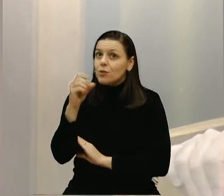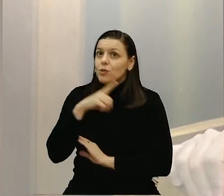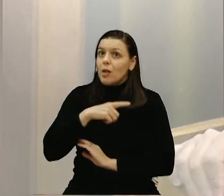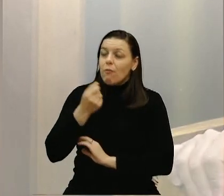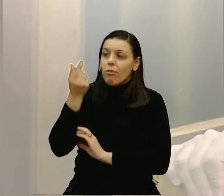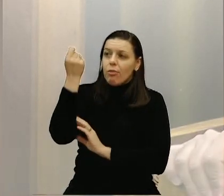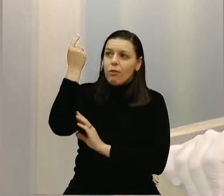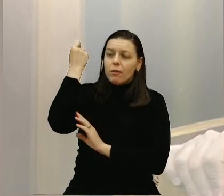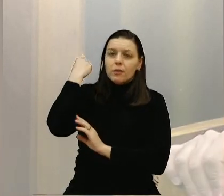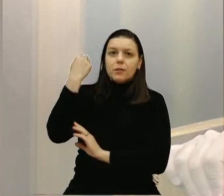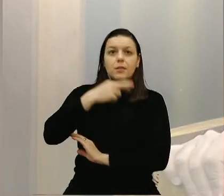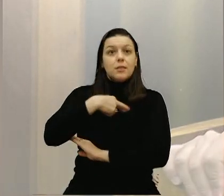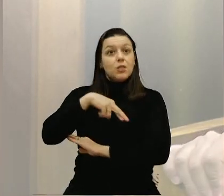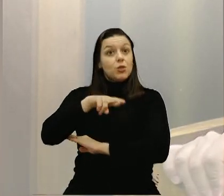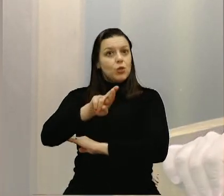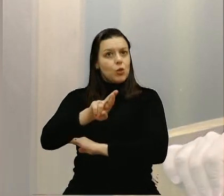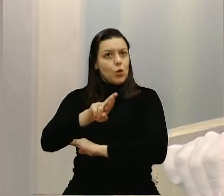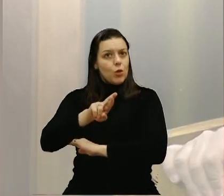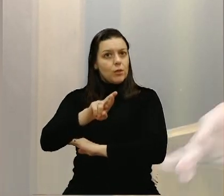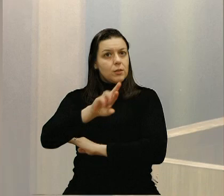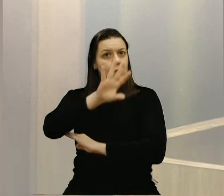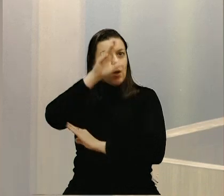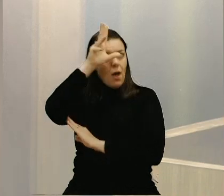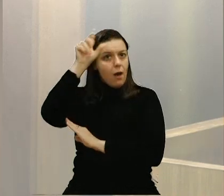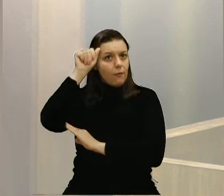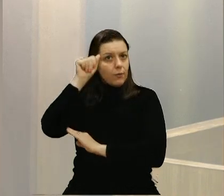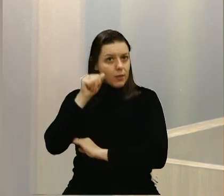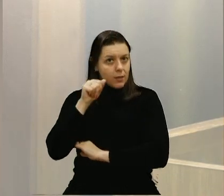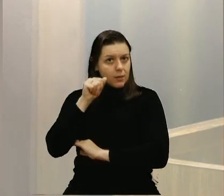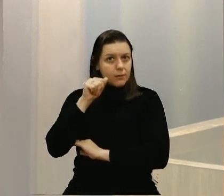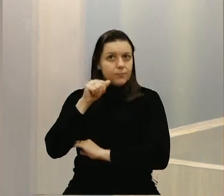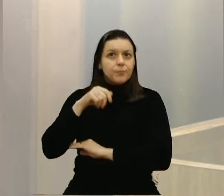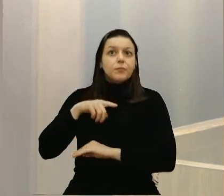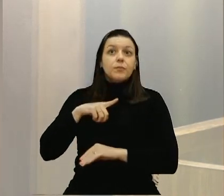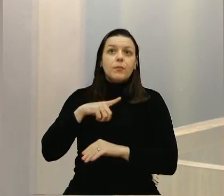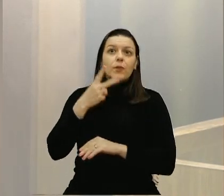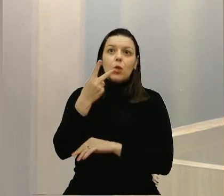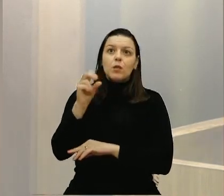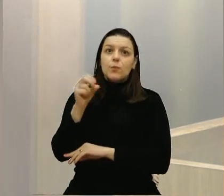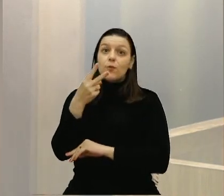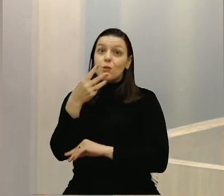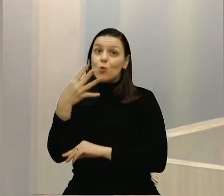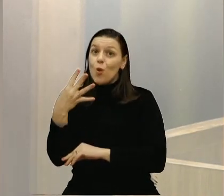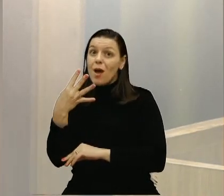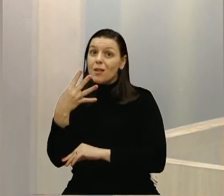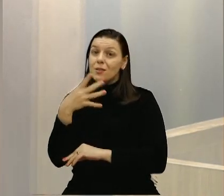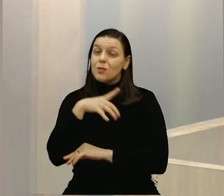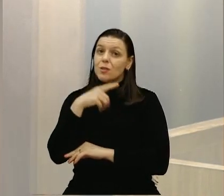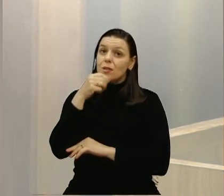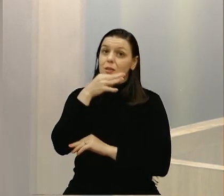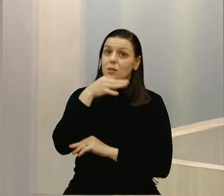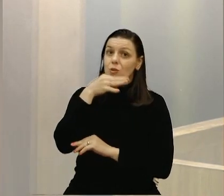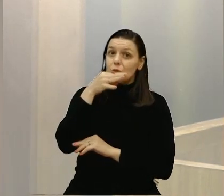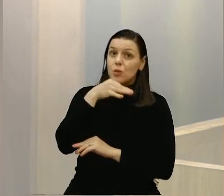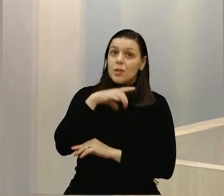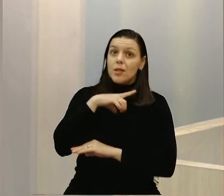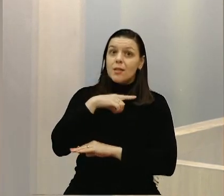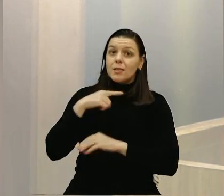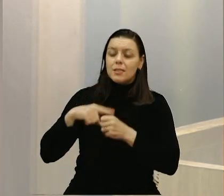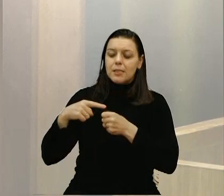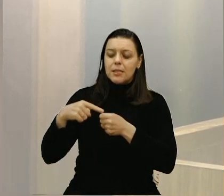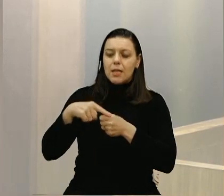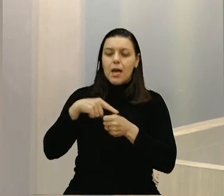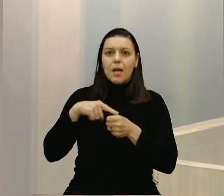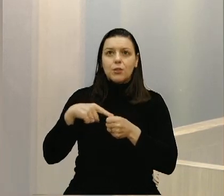de matriz africana aqui em Caxias. E hoje, em 2024, Caxias do Sul é uma das cidades que tem o maior número